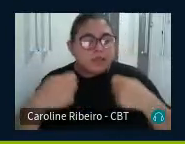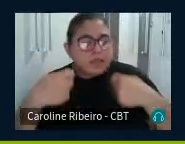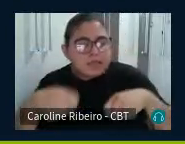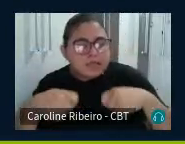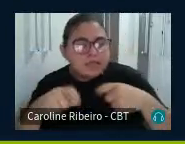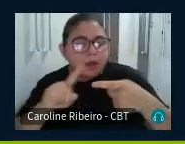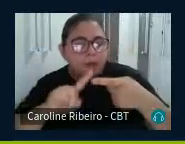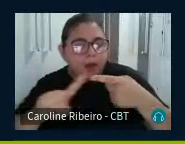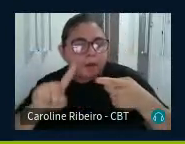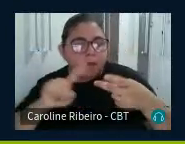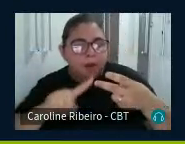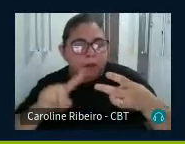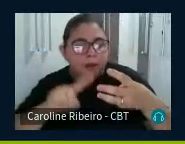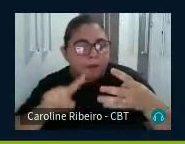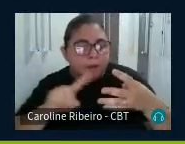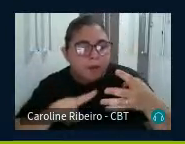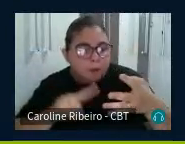necessidades,